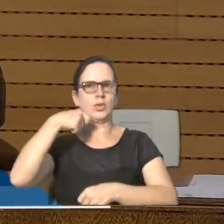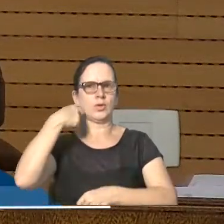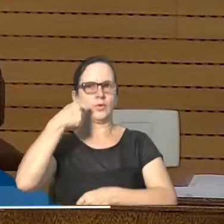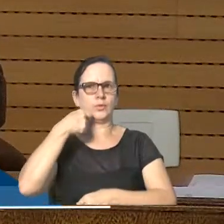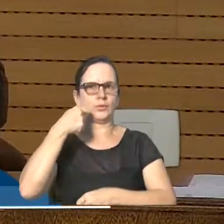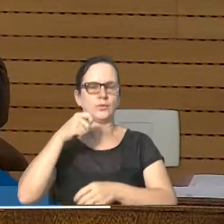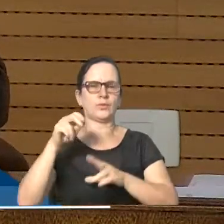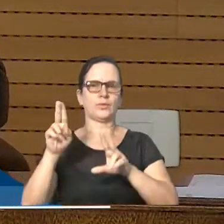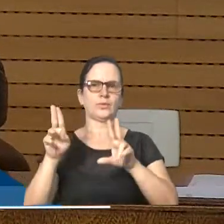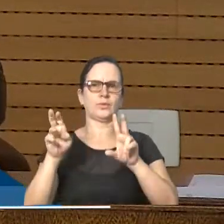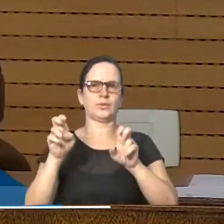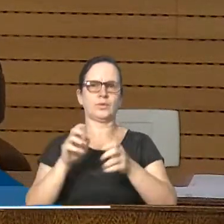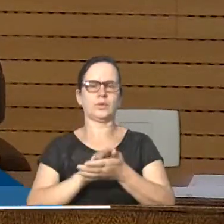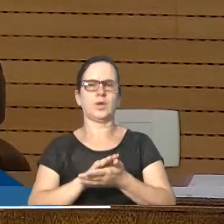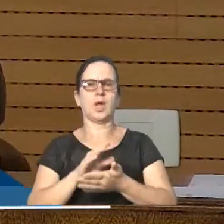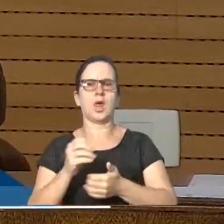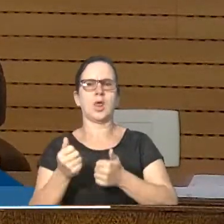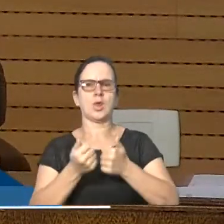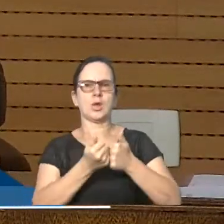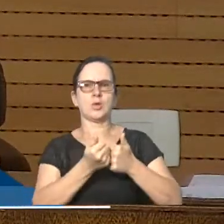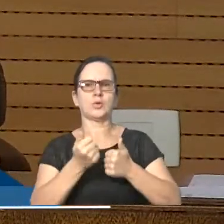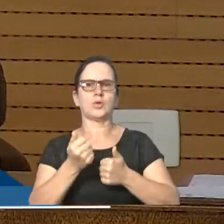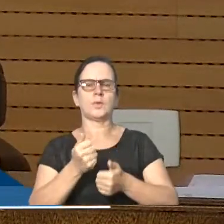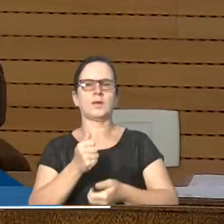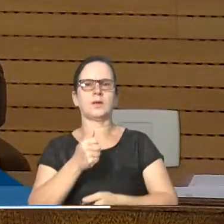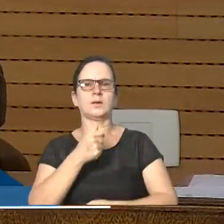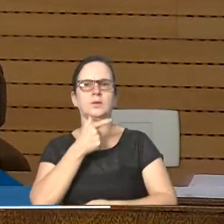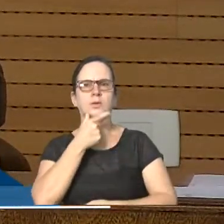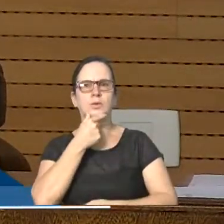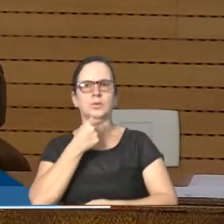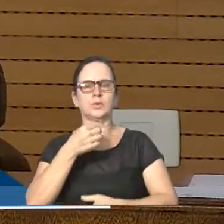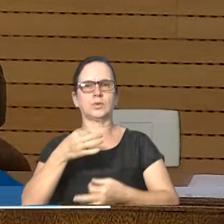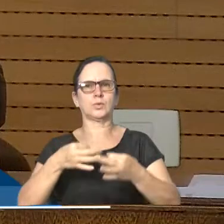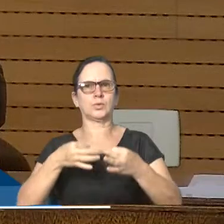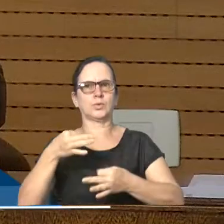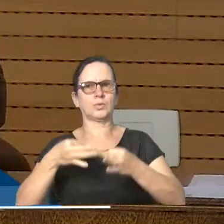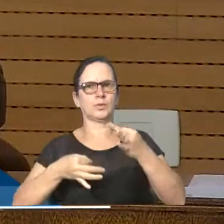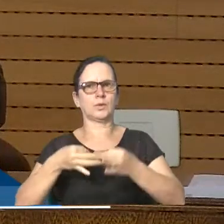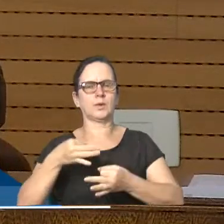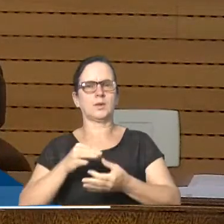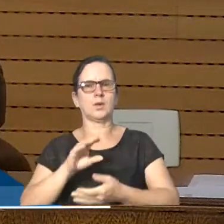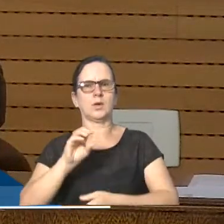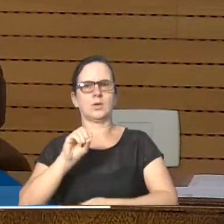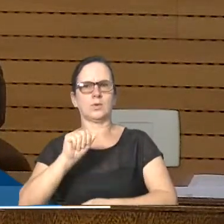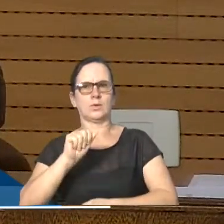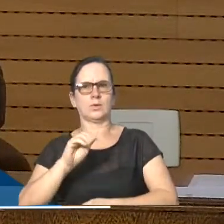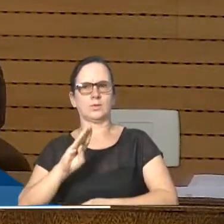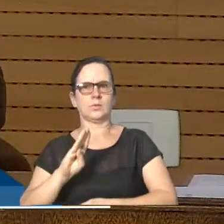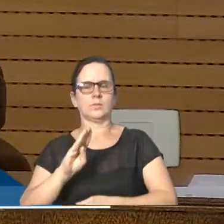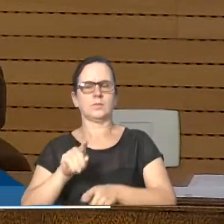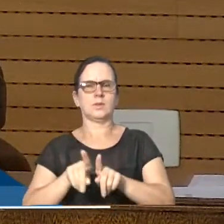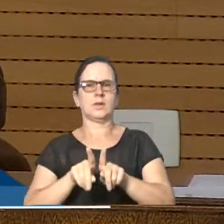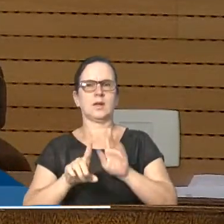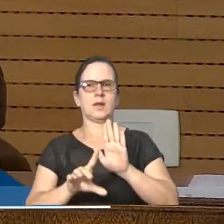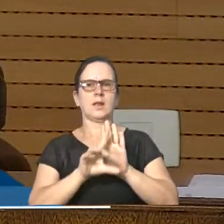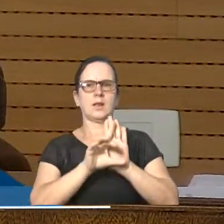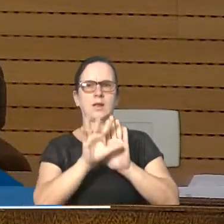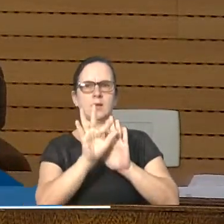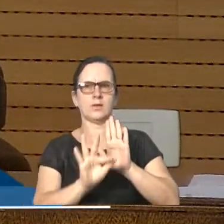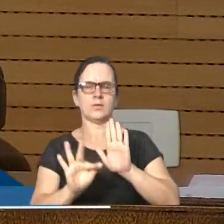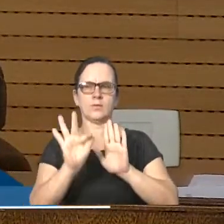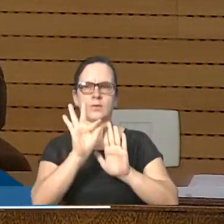de sucumbência aos procuradores legislativos da Câmara Municipal de Cubatão, nos termos da Lei Federal número